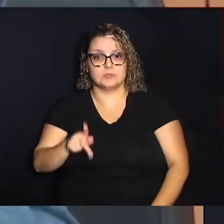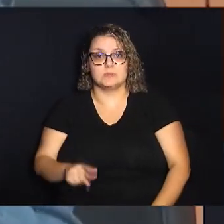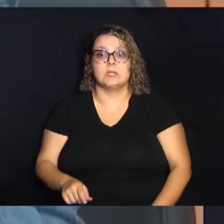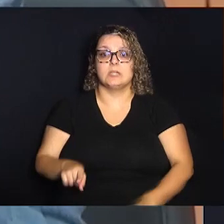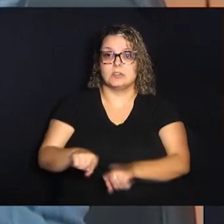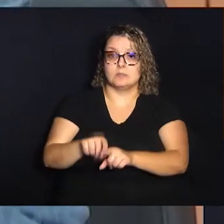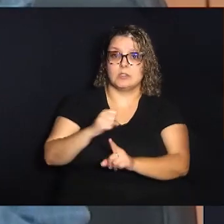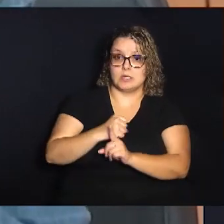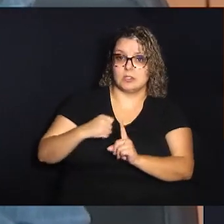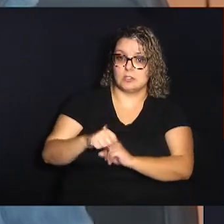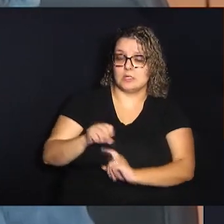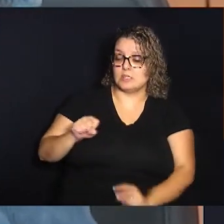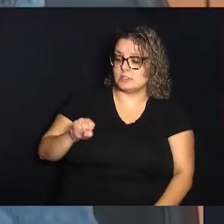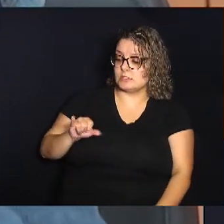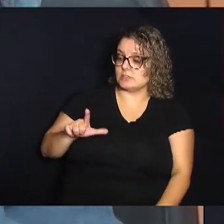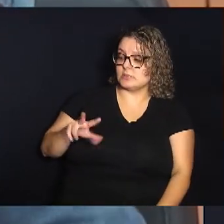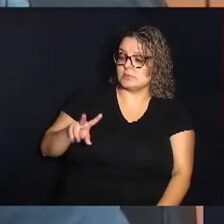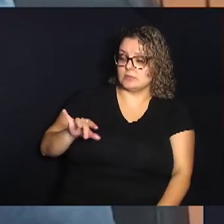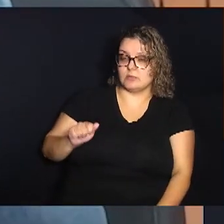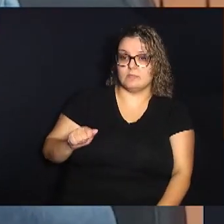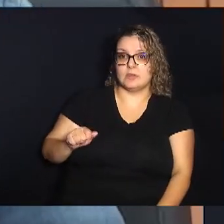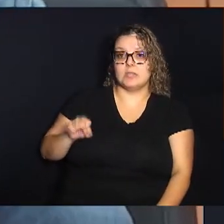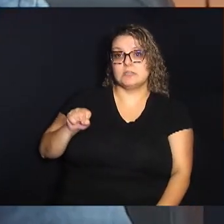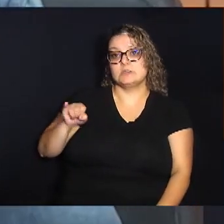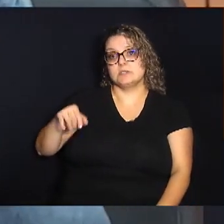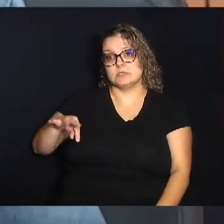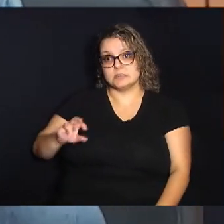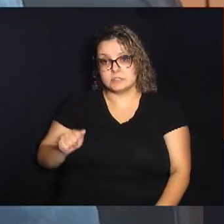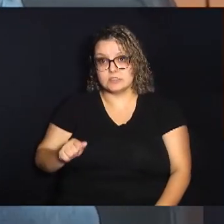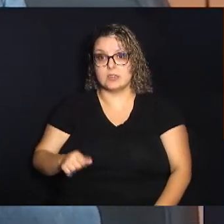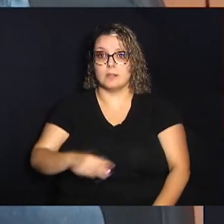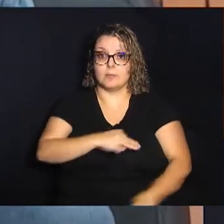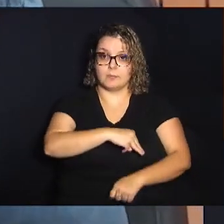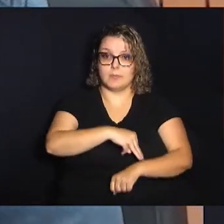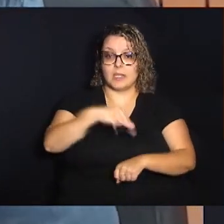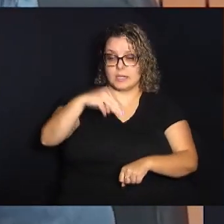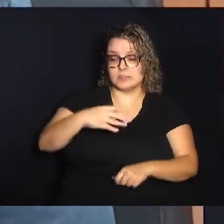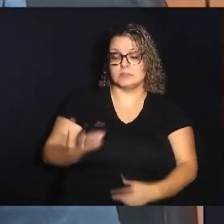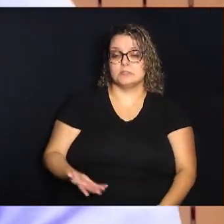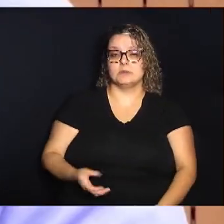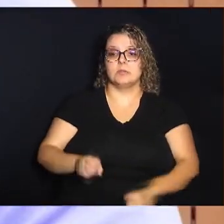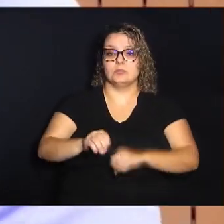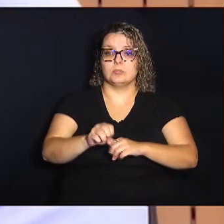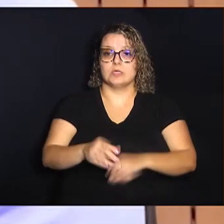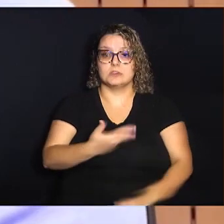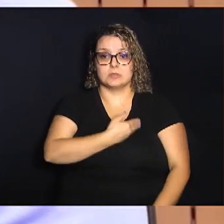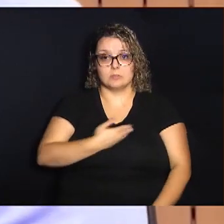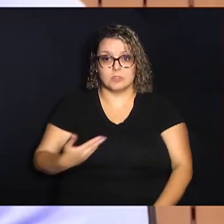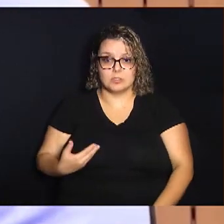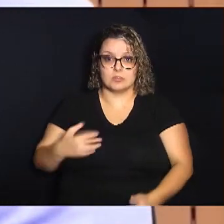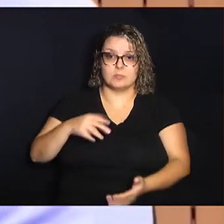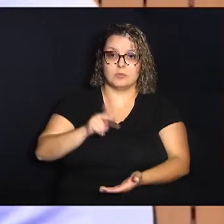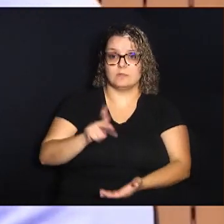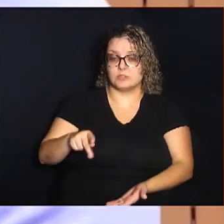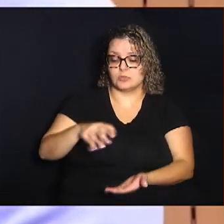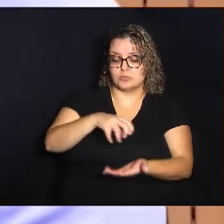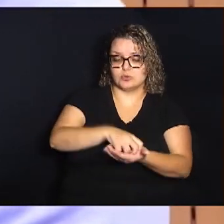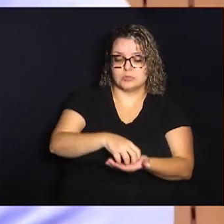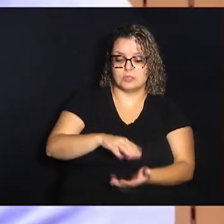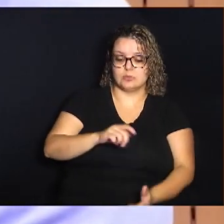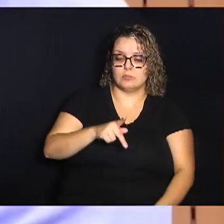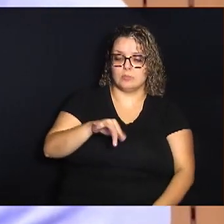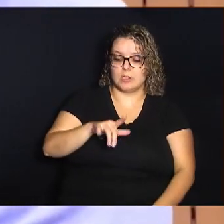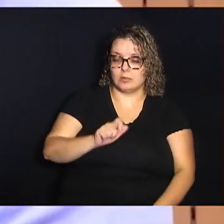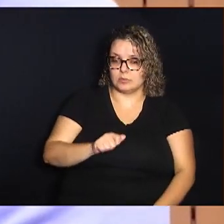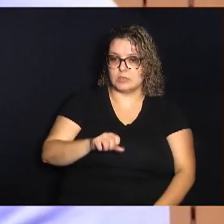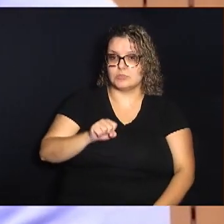socióloga Silva Betrani Sintra, mestra em Educação Pública e professora do Centro Paula Souza. Em primeiro lugar, reforma do ensino médio. Primeiro dizer